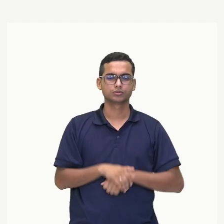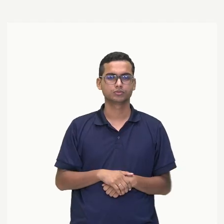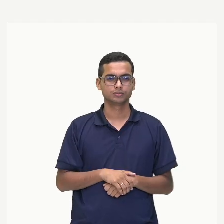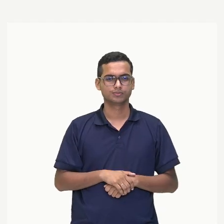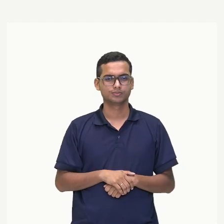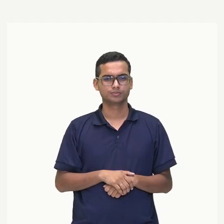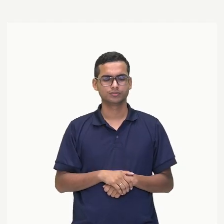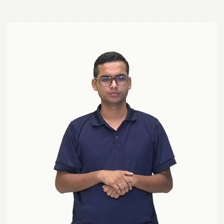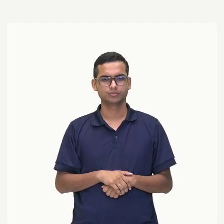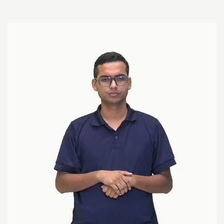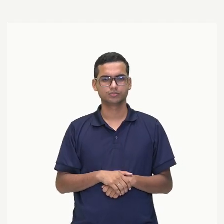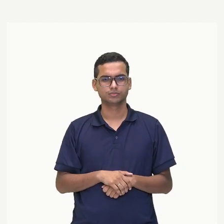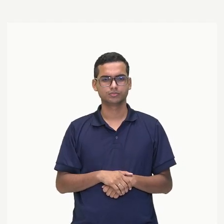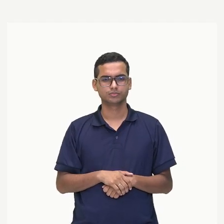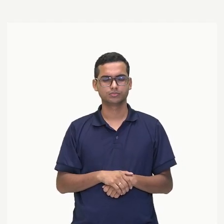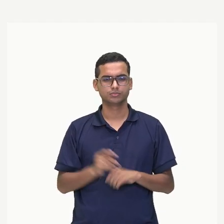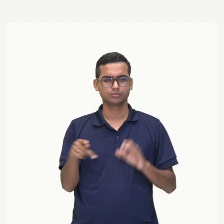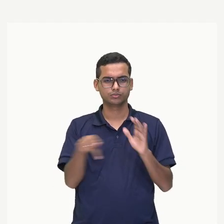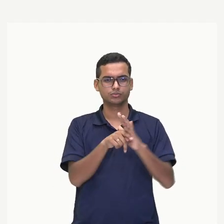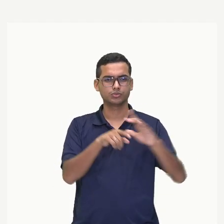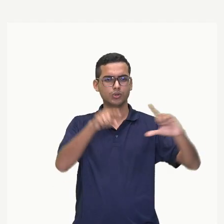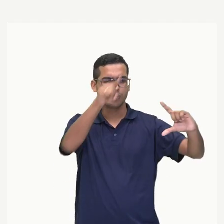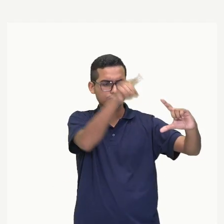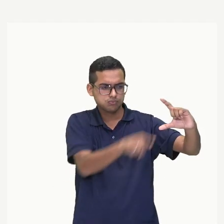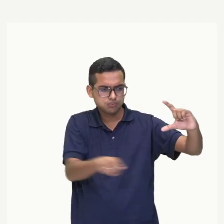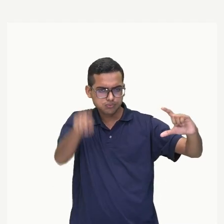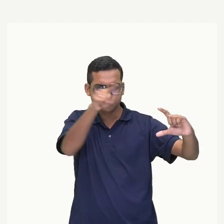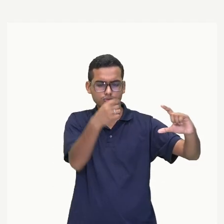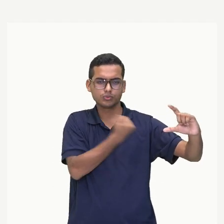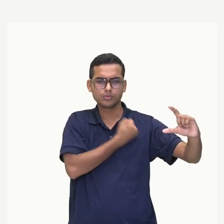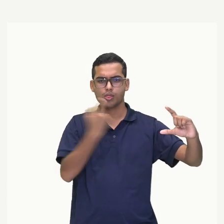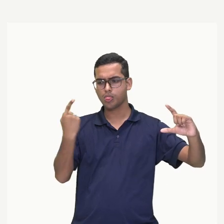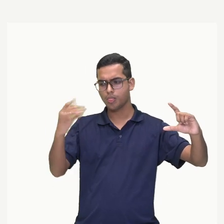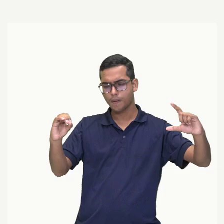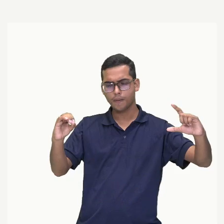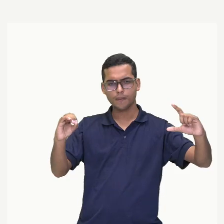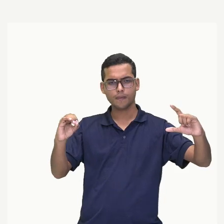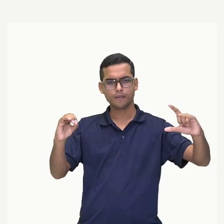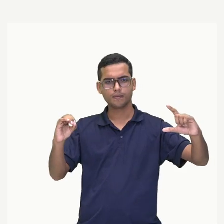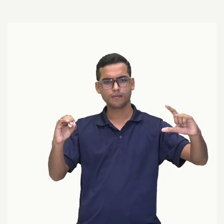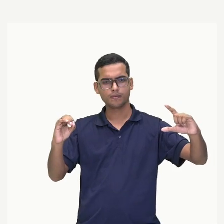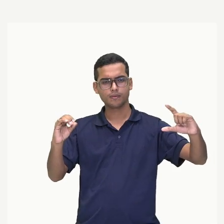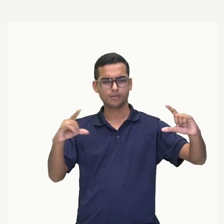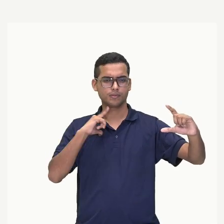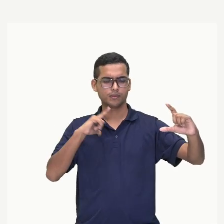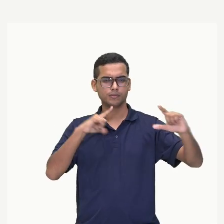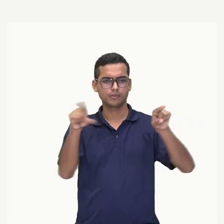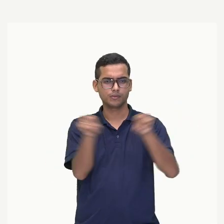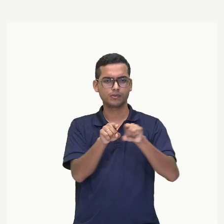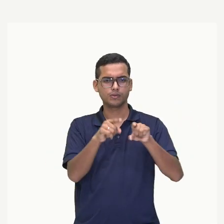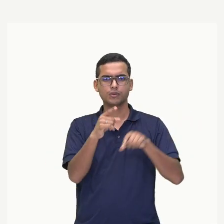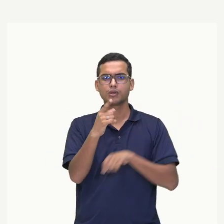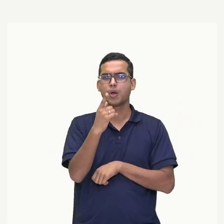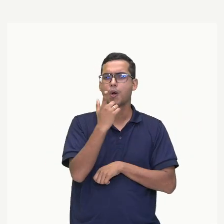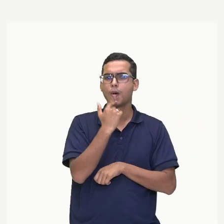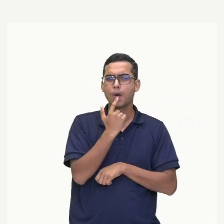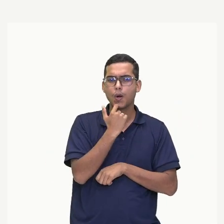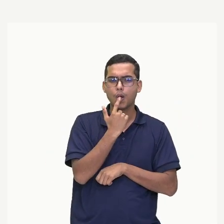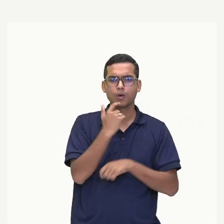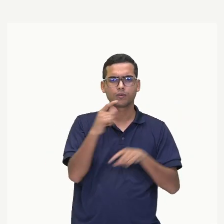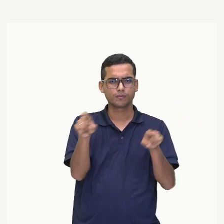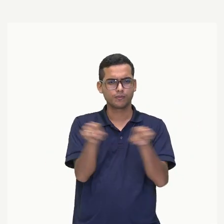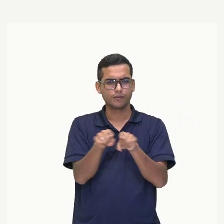de numeração 10, tá? E aí você acertou nessa região vermelha aqui,